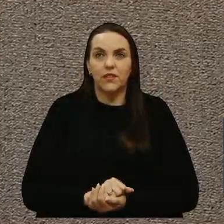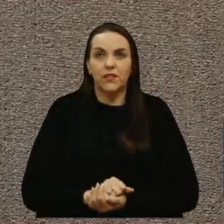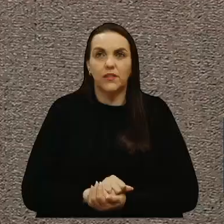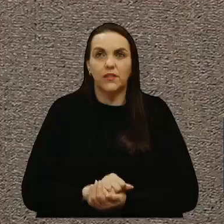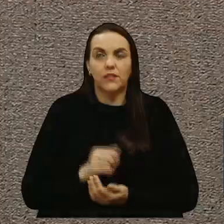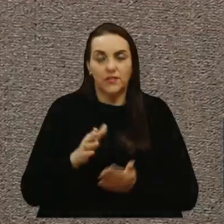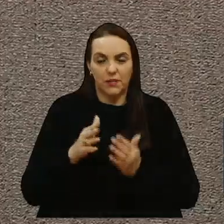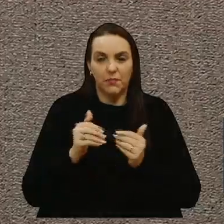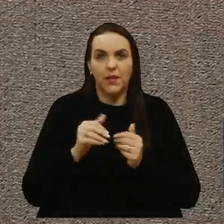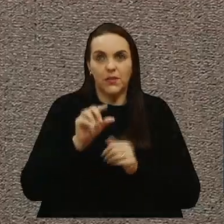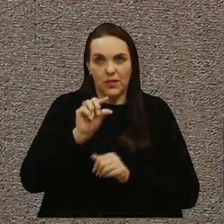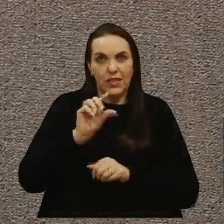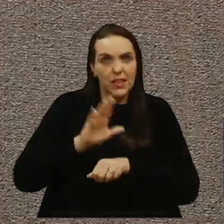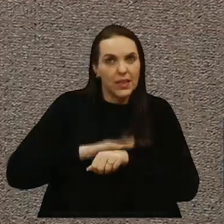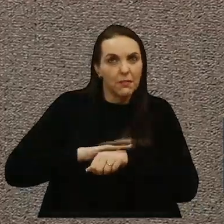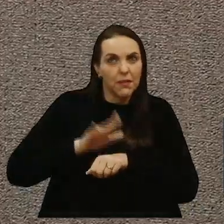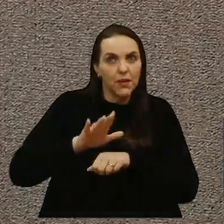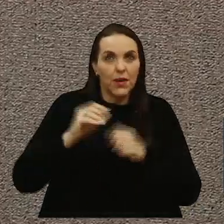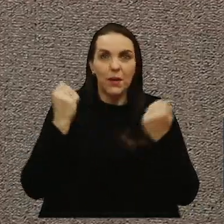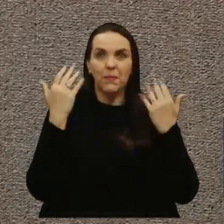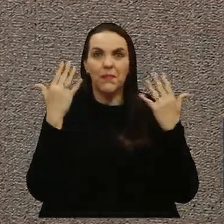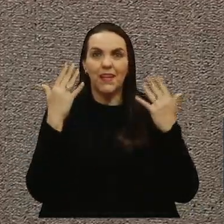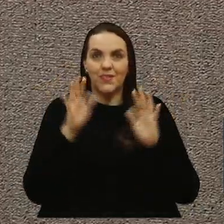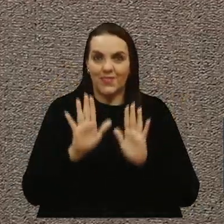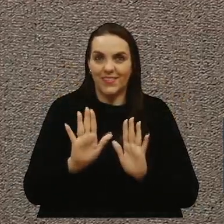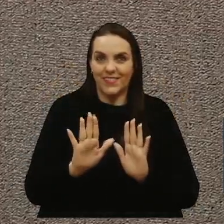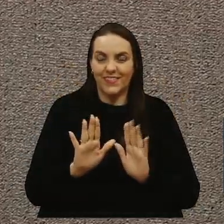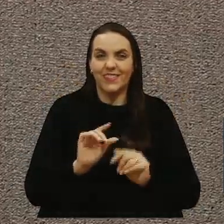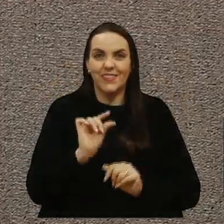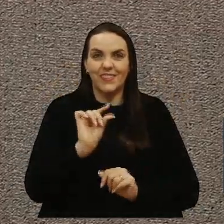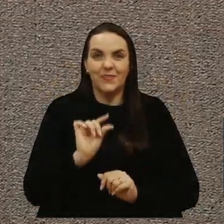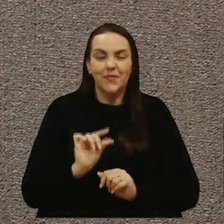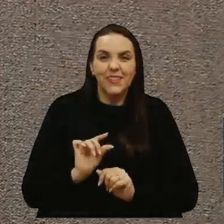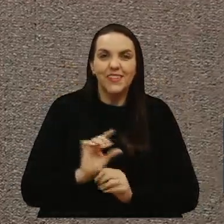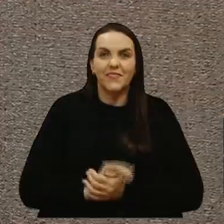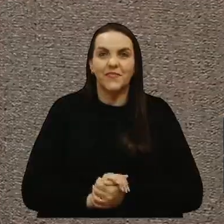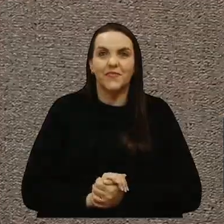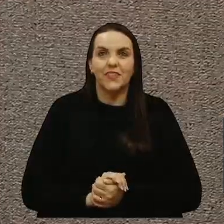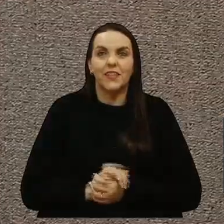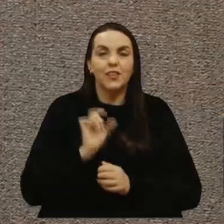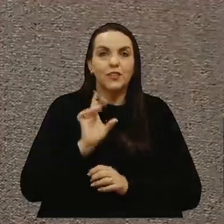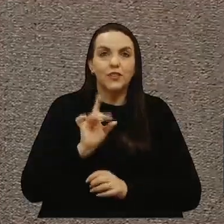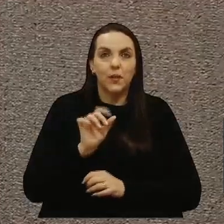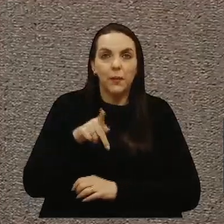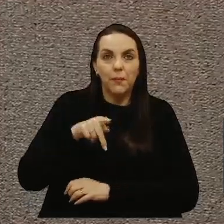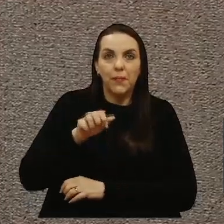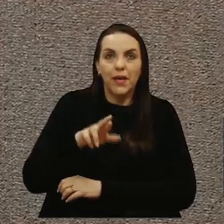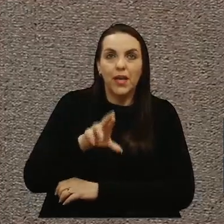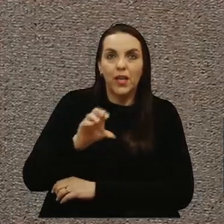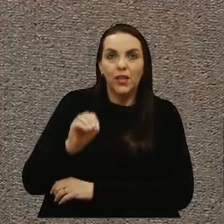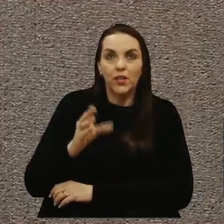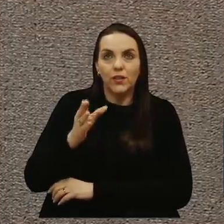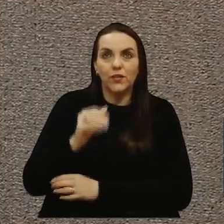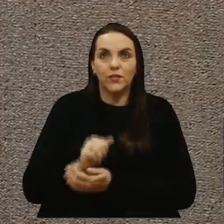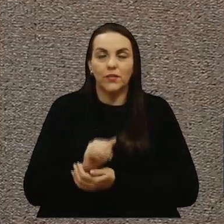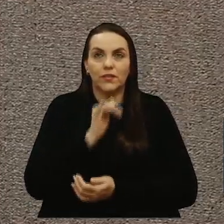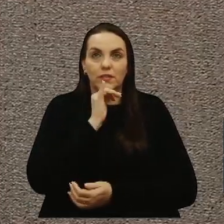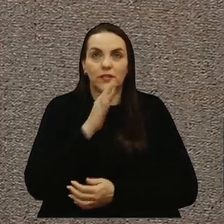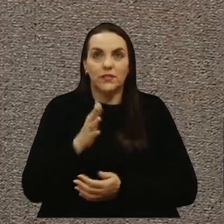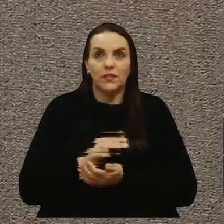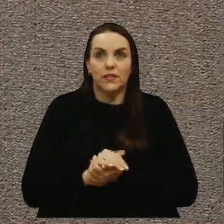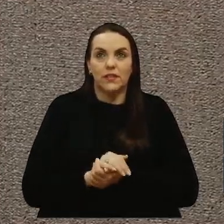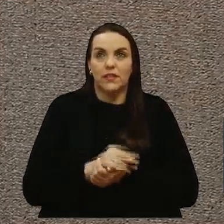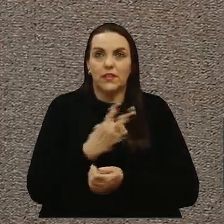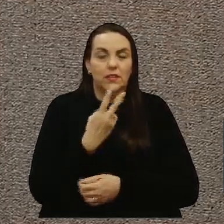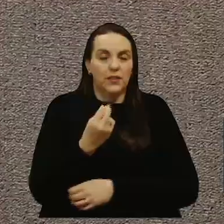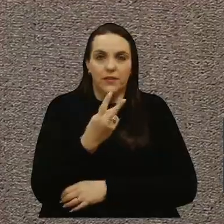pelos aplausos, me tiraram um tempinho, então vamos lá mais um pouco. Só porque o Pedro, por exemplo, participou do NASA Space